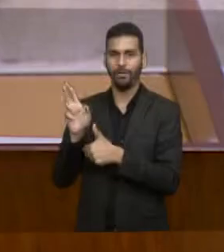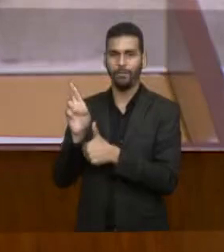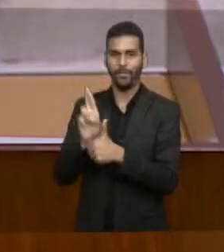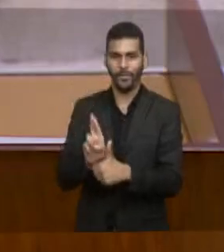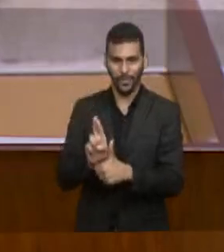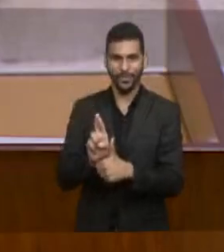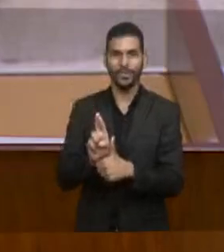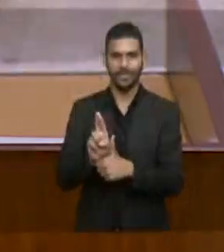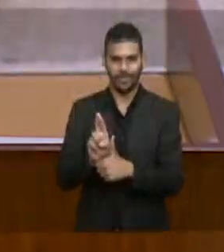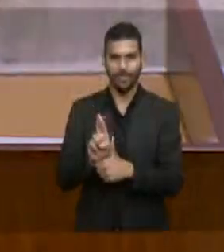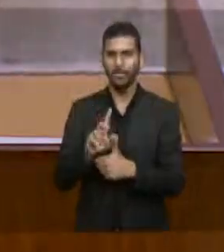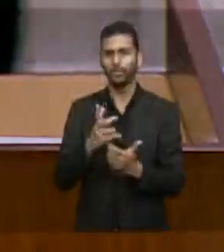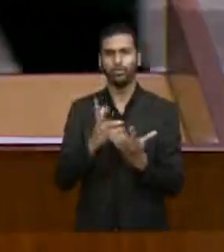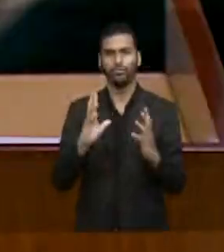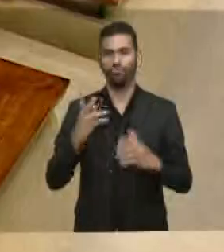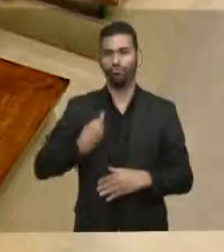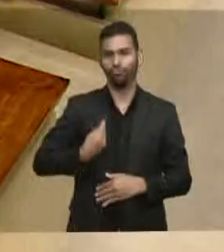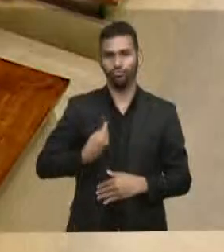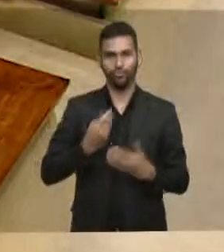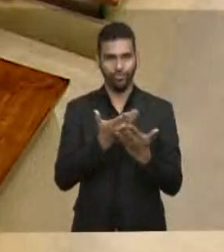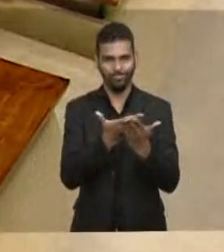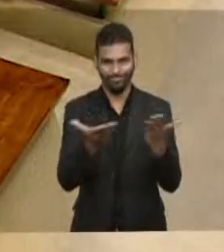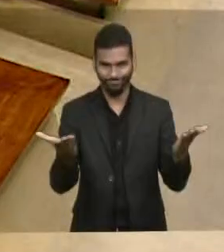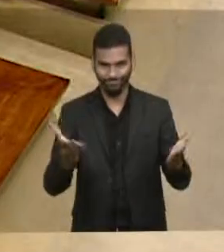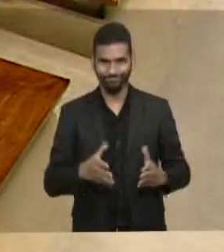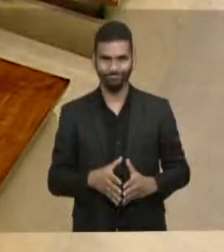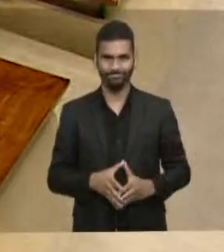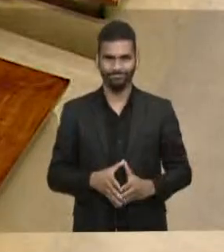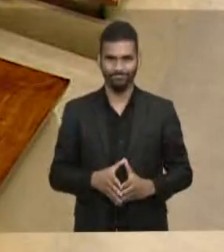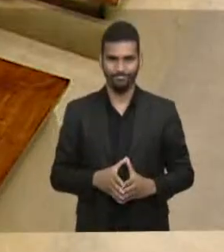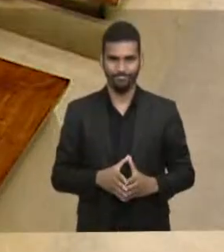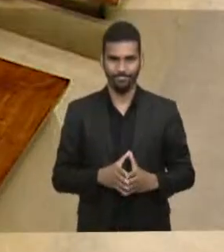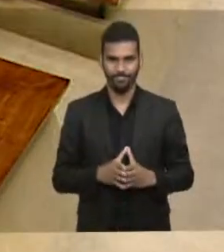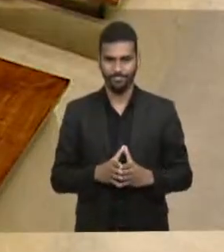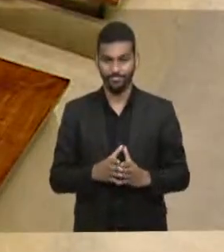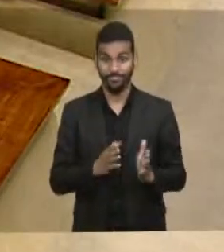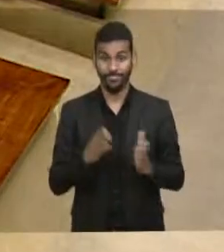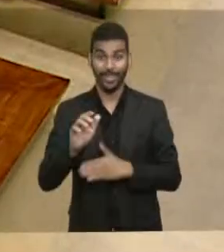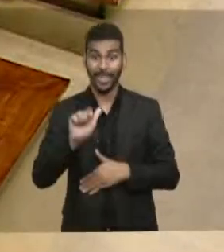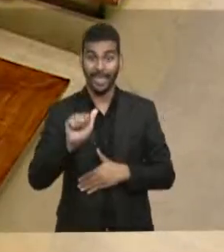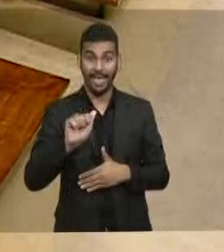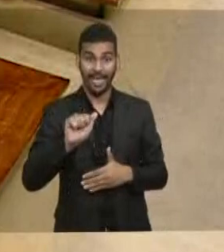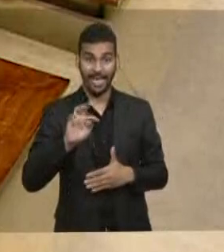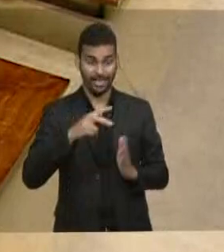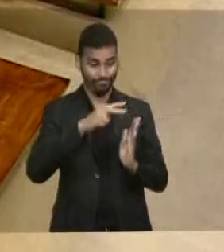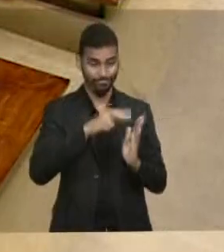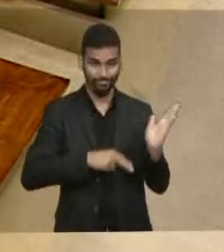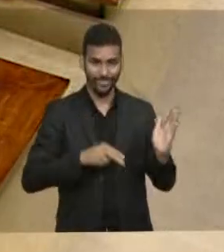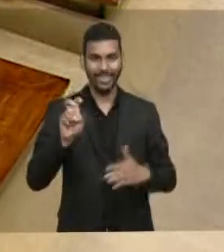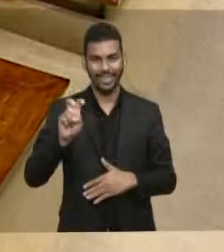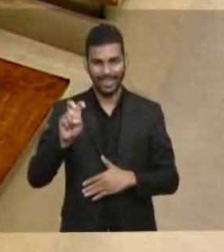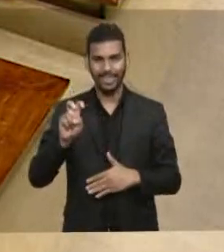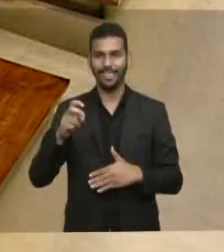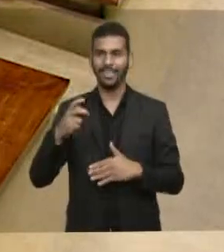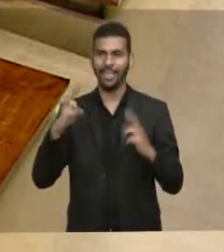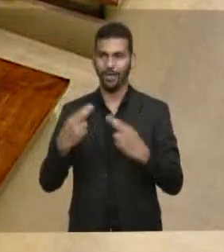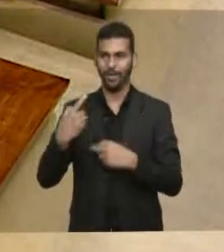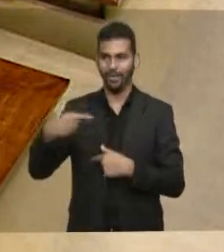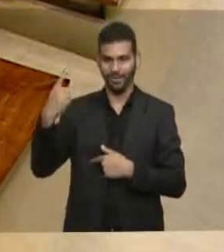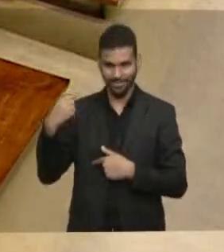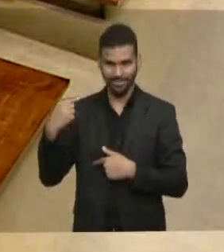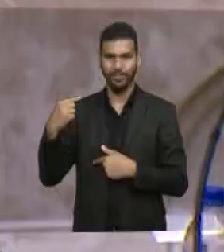e todos os presentes ata da quinta sessão ordinária do plenário do Supremo Tribunal Federal